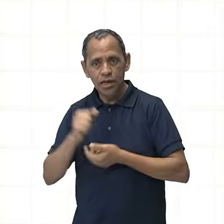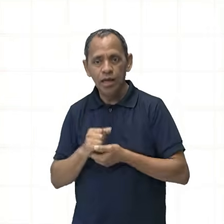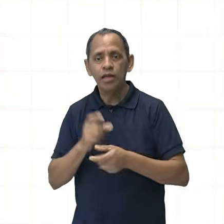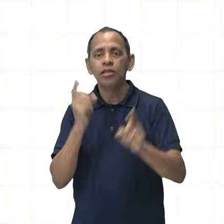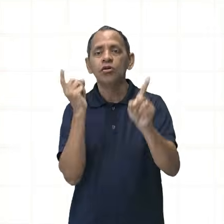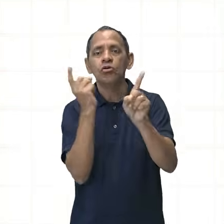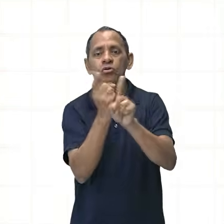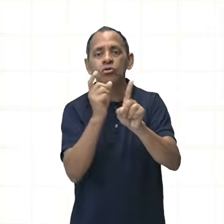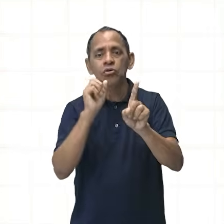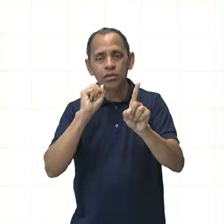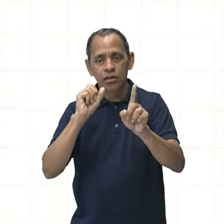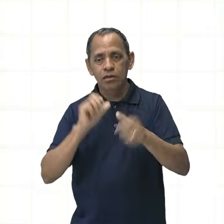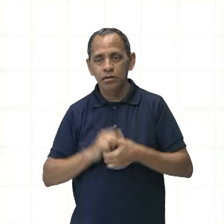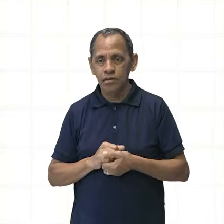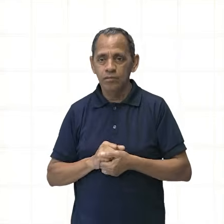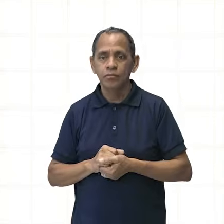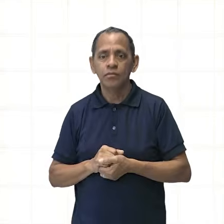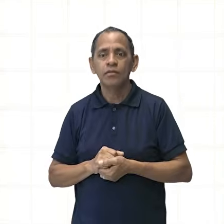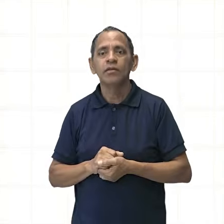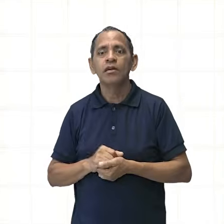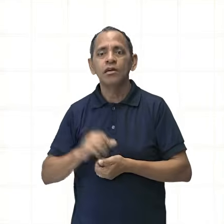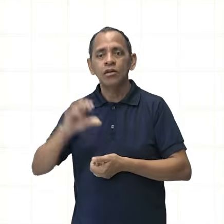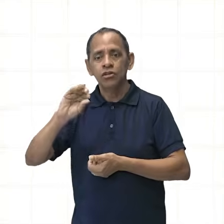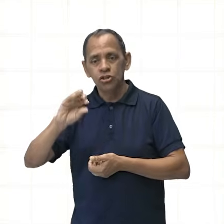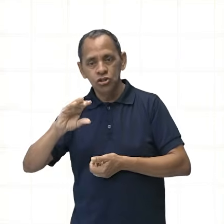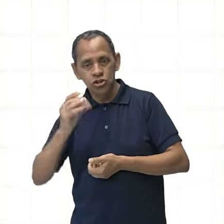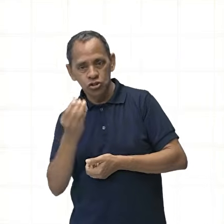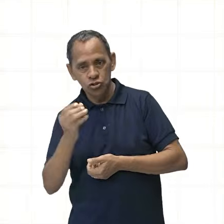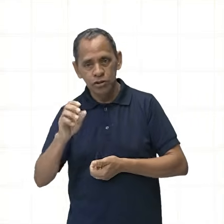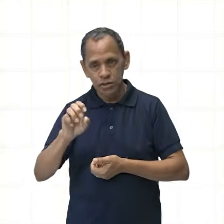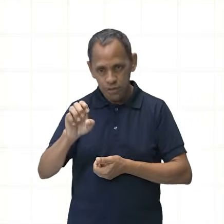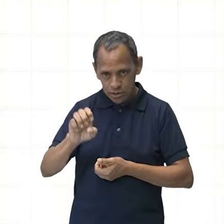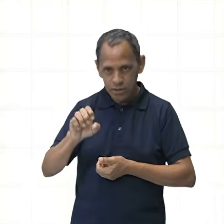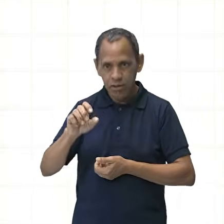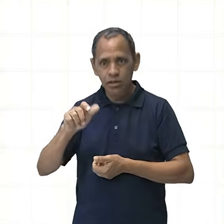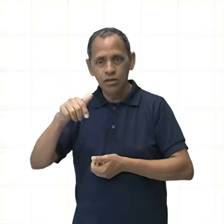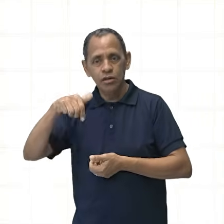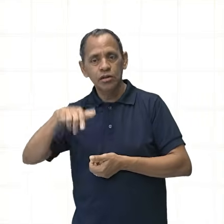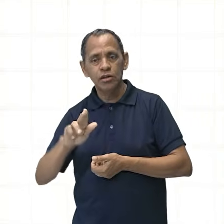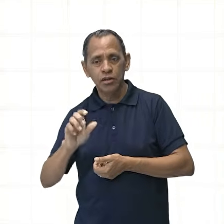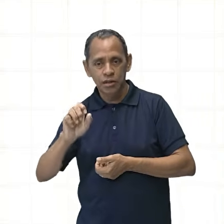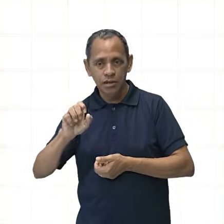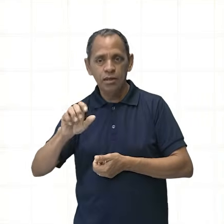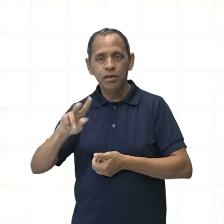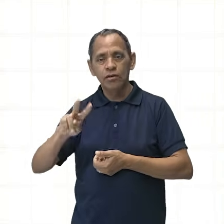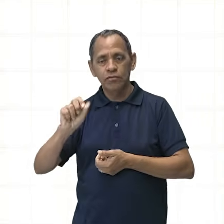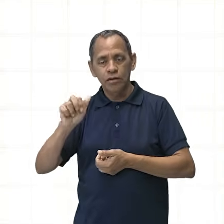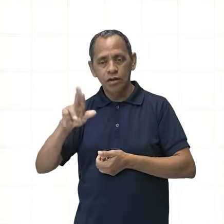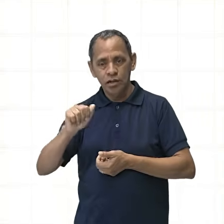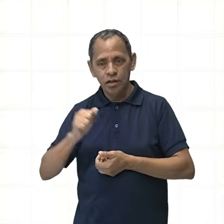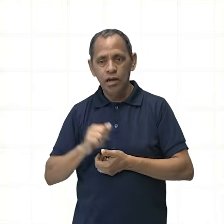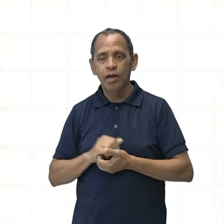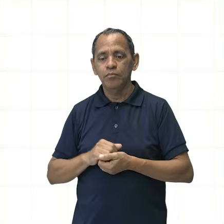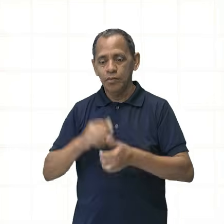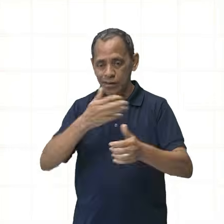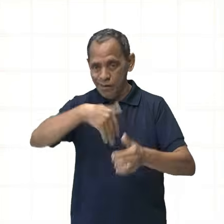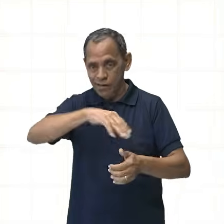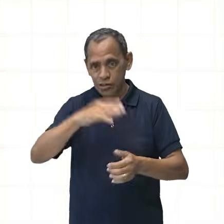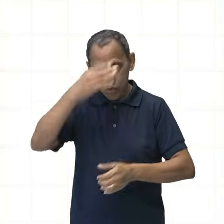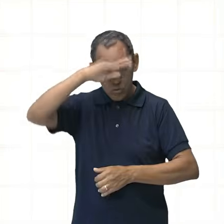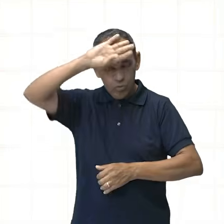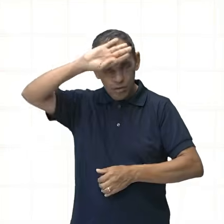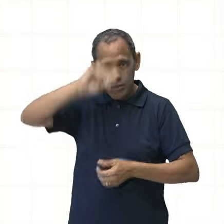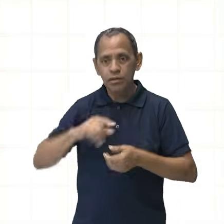ele encontra o jovem médico chamado Che Guevara e ele vai organizar a sua volta para o